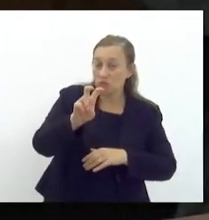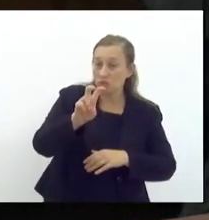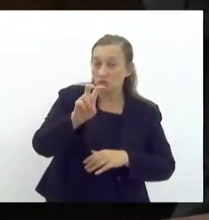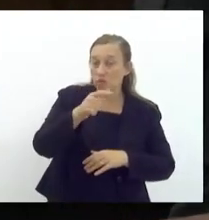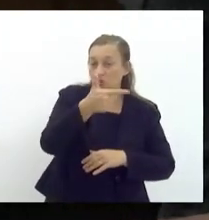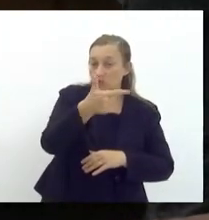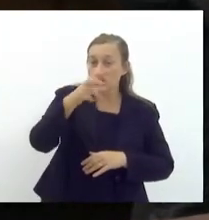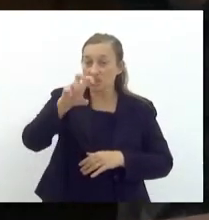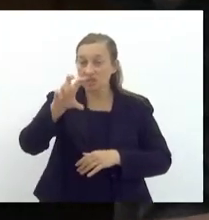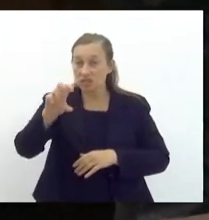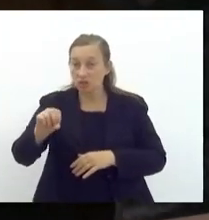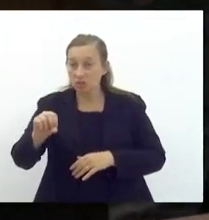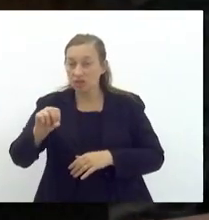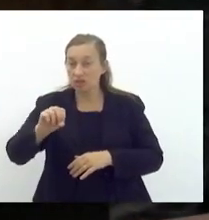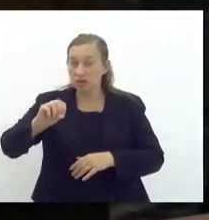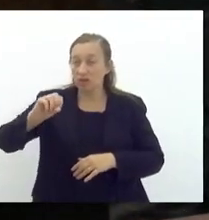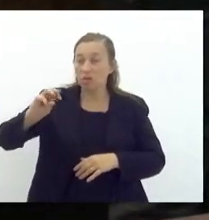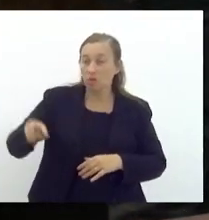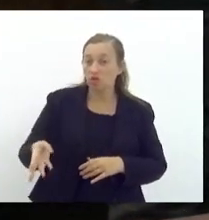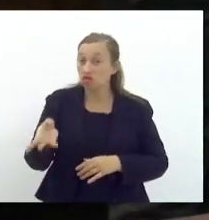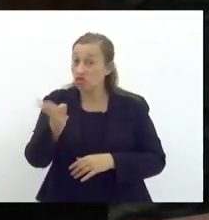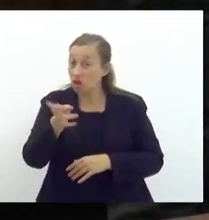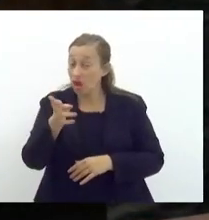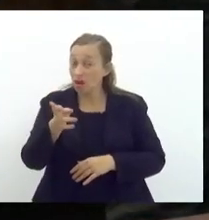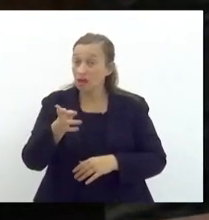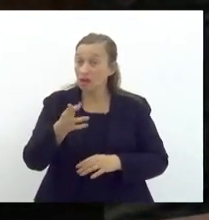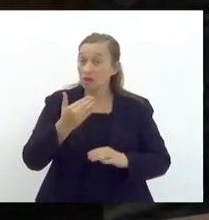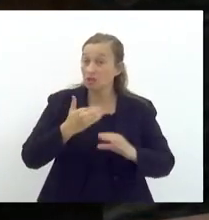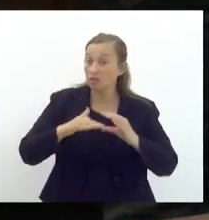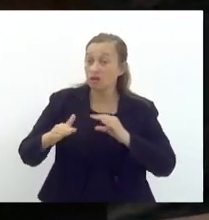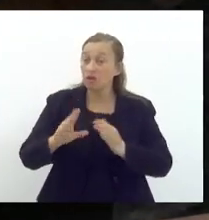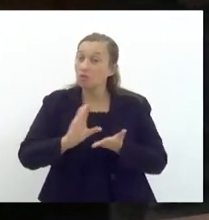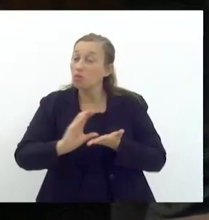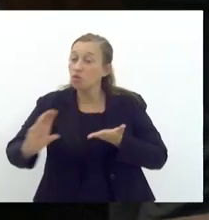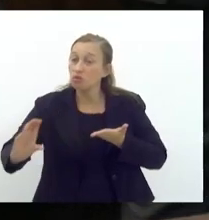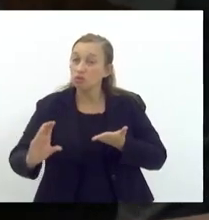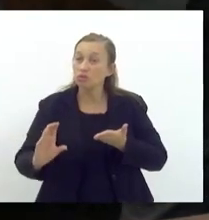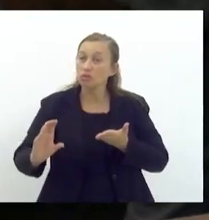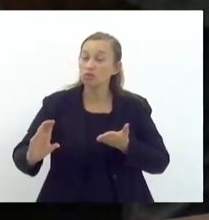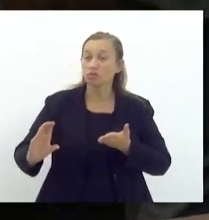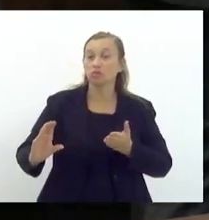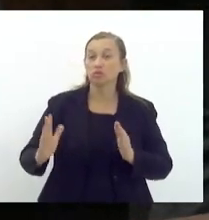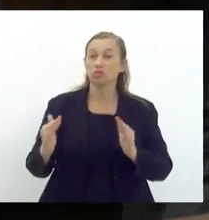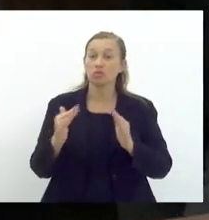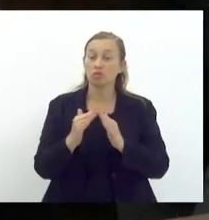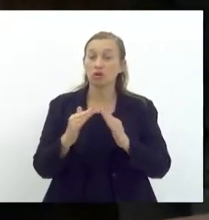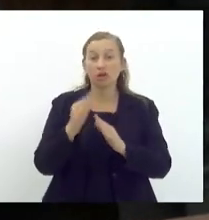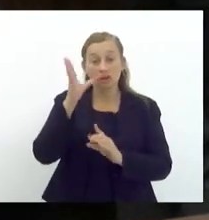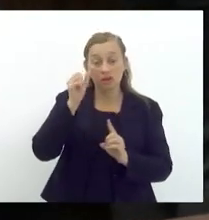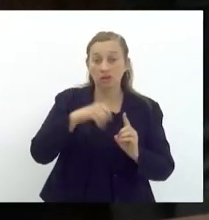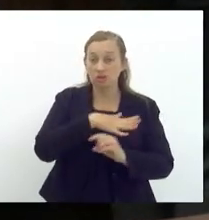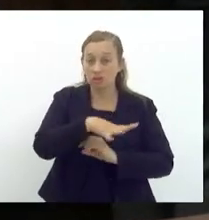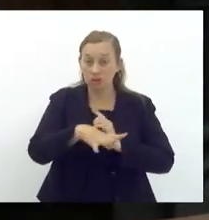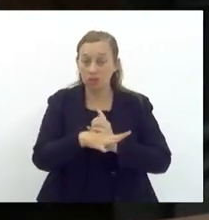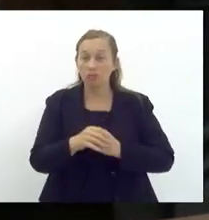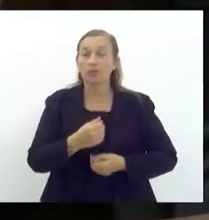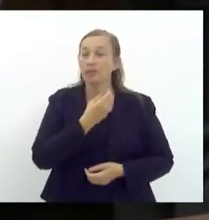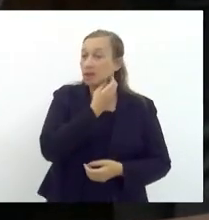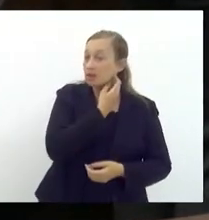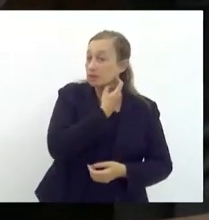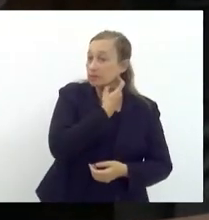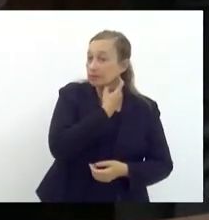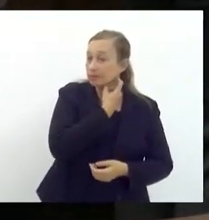de reais vão para o fundo do Estadual de habitação de interesse social